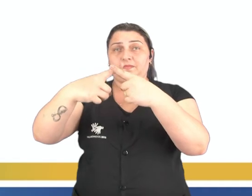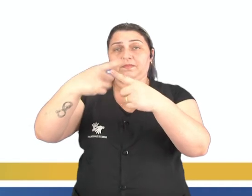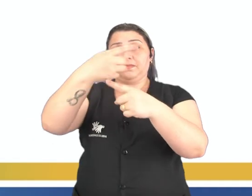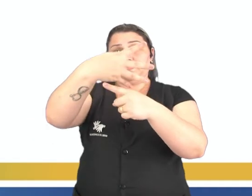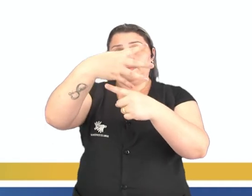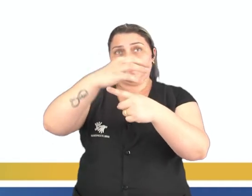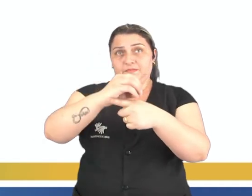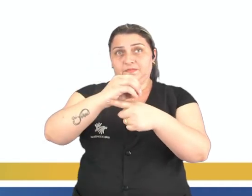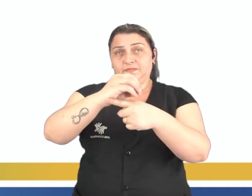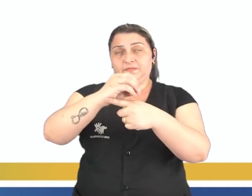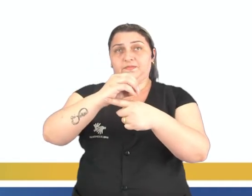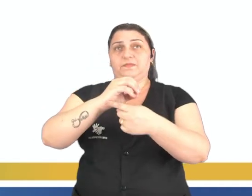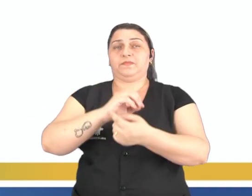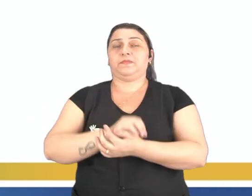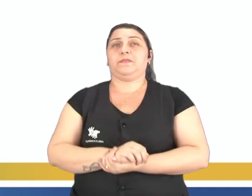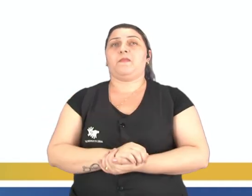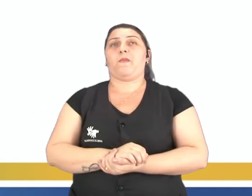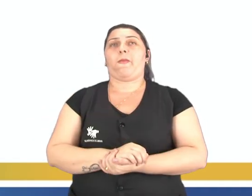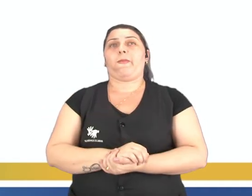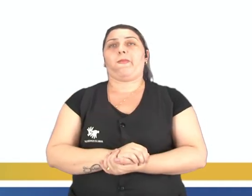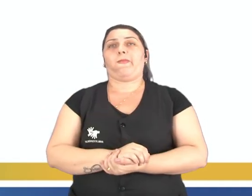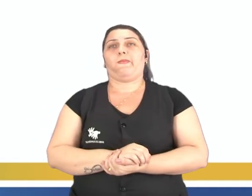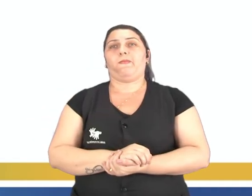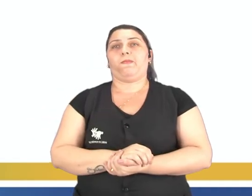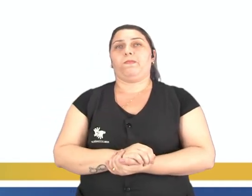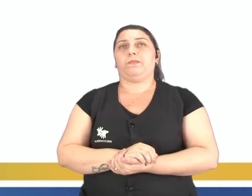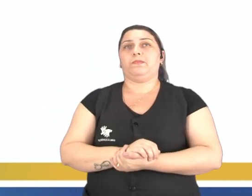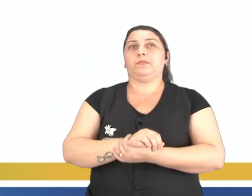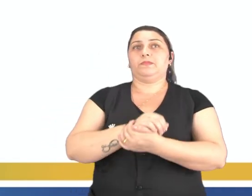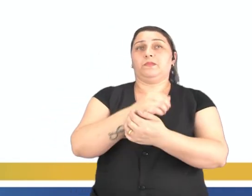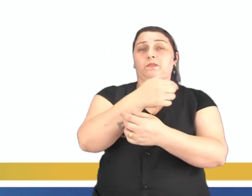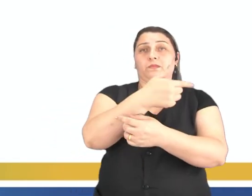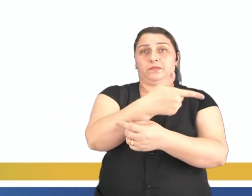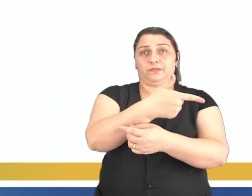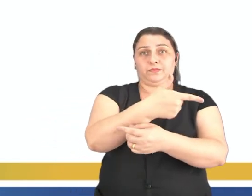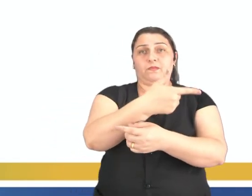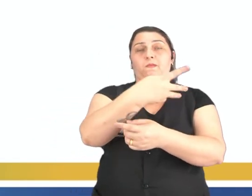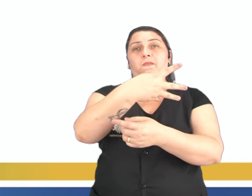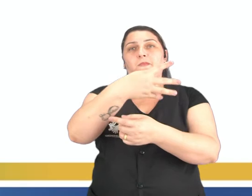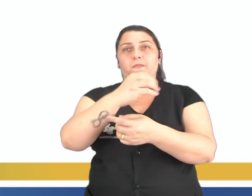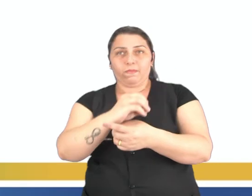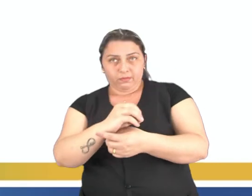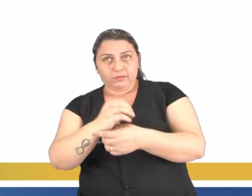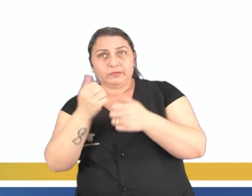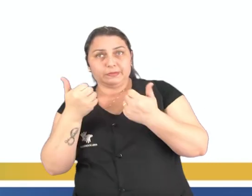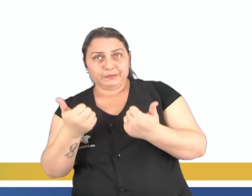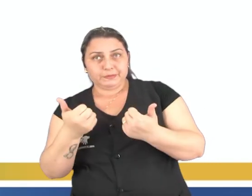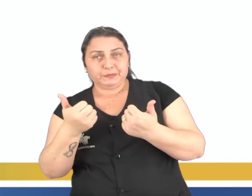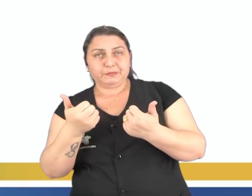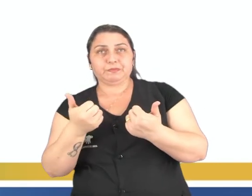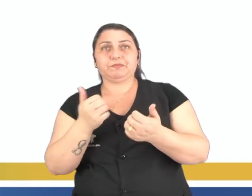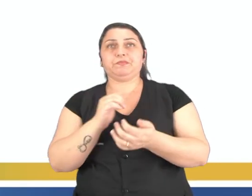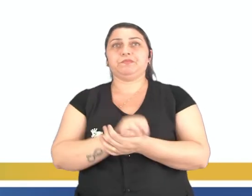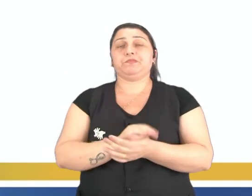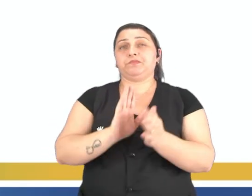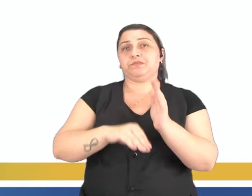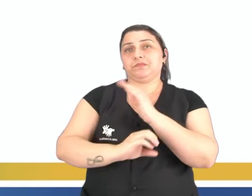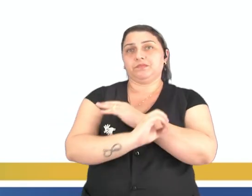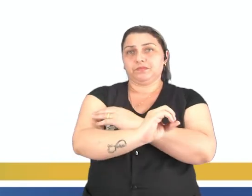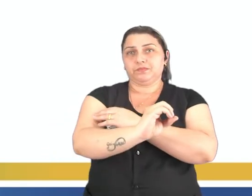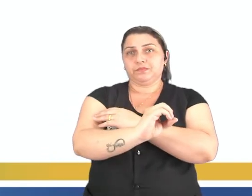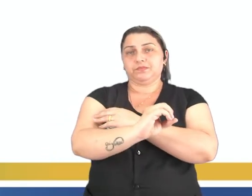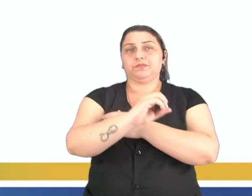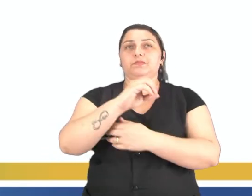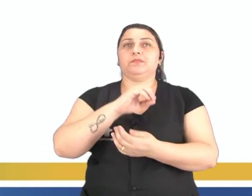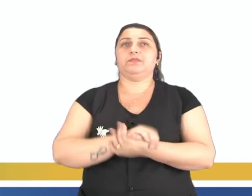igual a 240 é o 6. 6 vezes 40 dá exatamente 240. Fazendo essa subtração, o